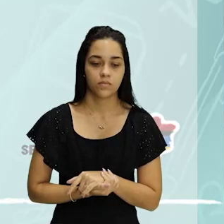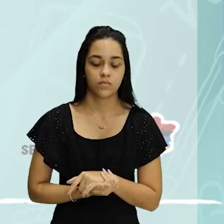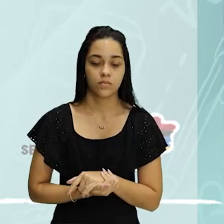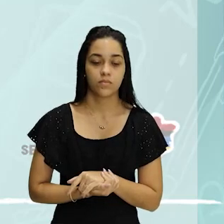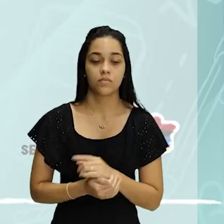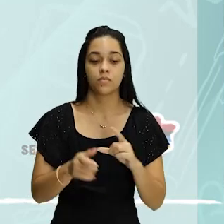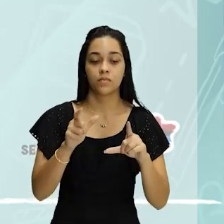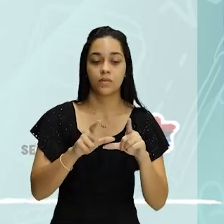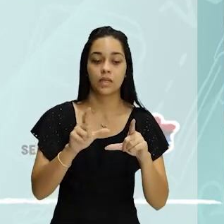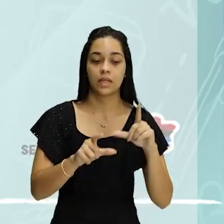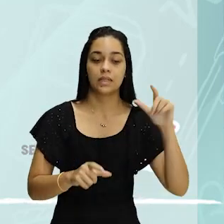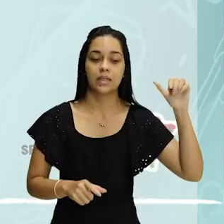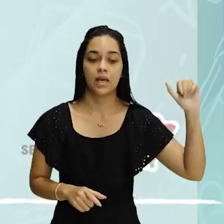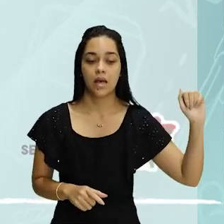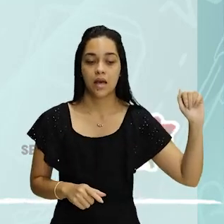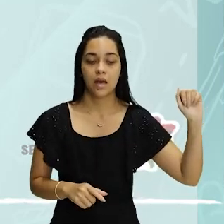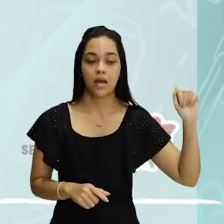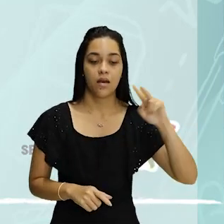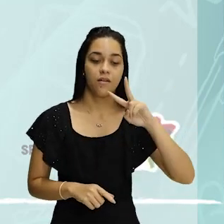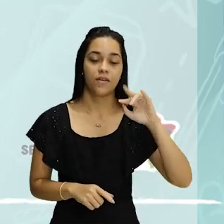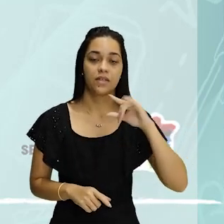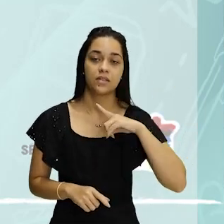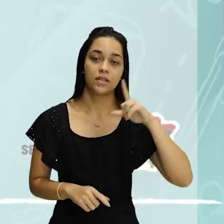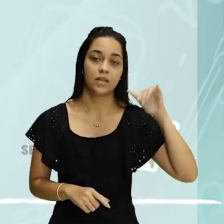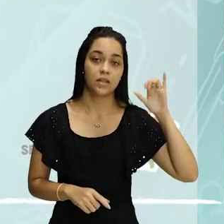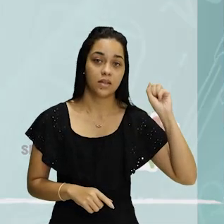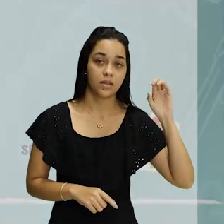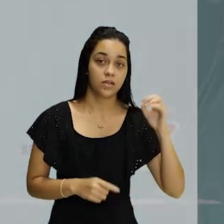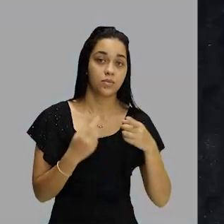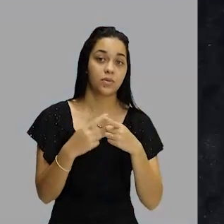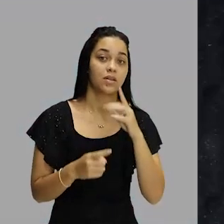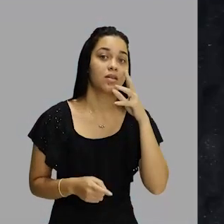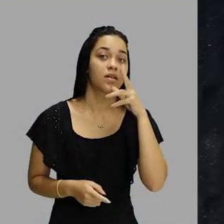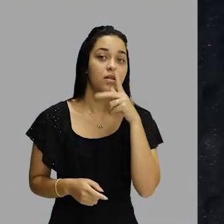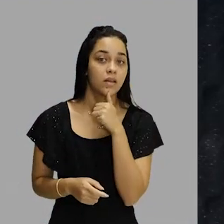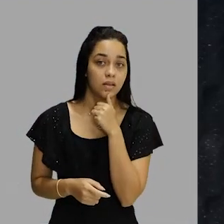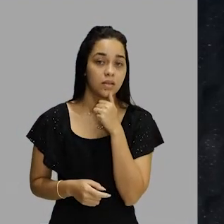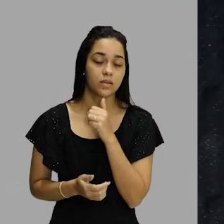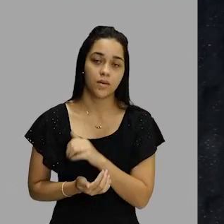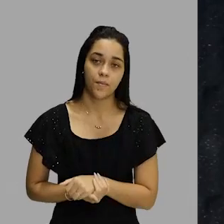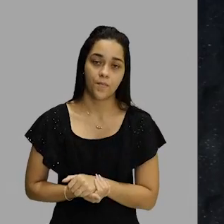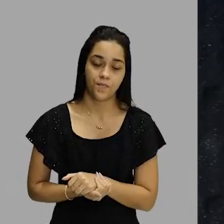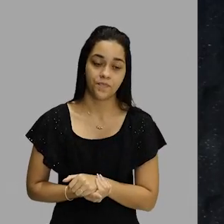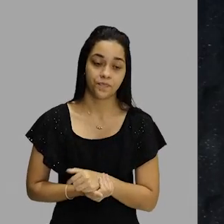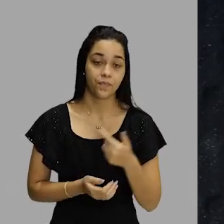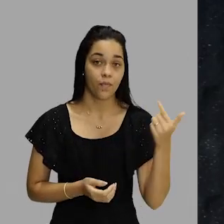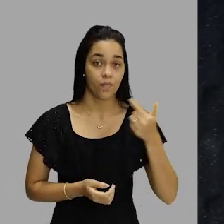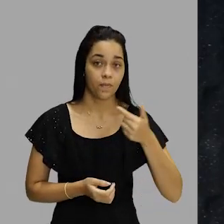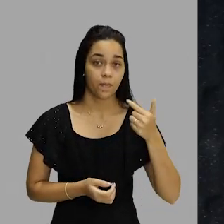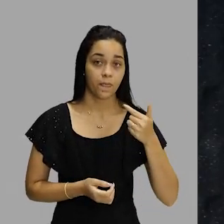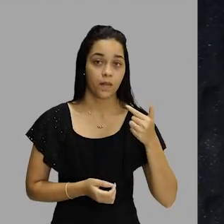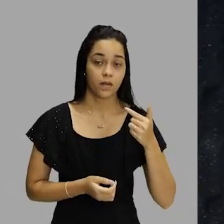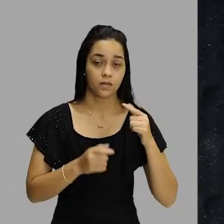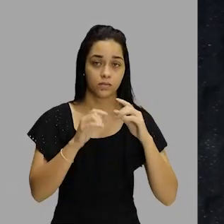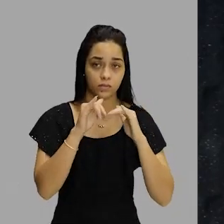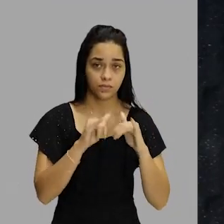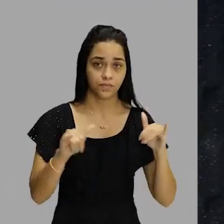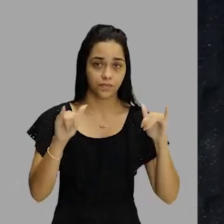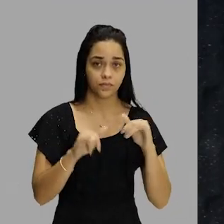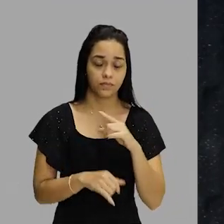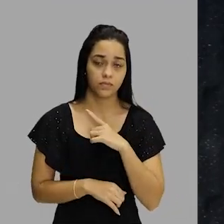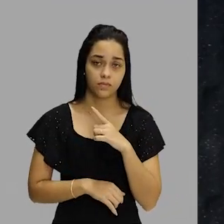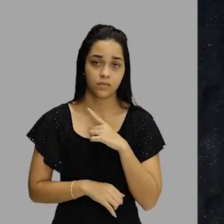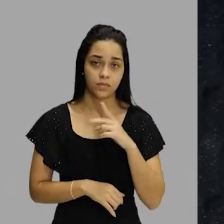vai ser músculo liso, porque é uma contração involuntária e lenta, ok? A segunda afirmativa,